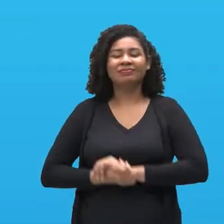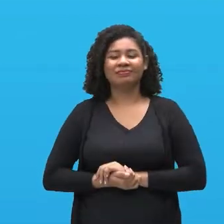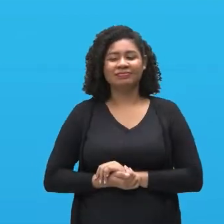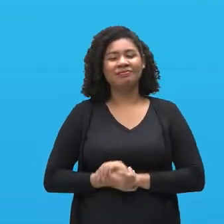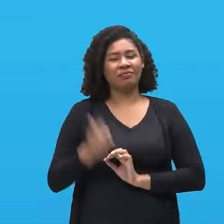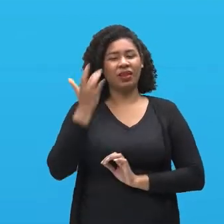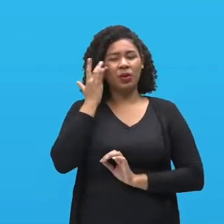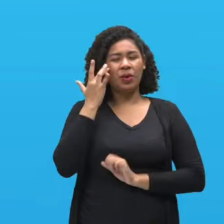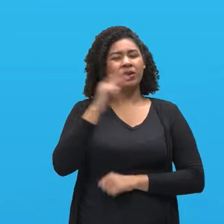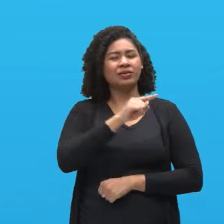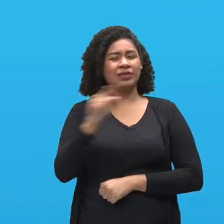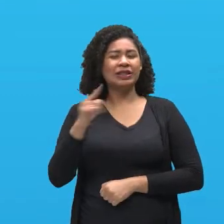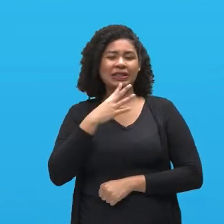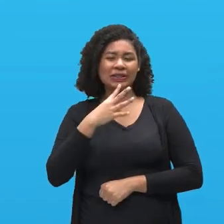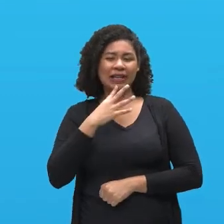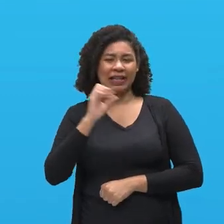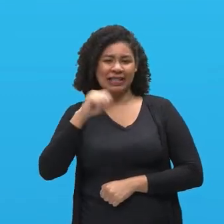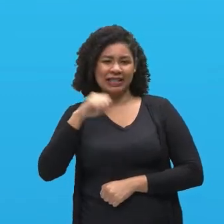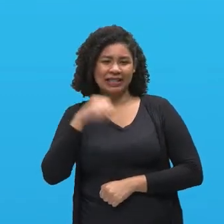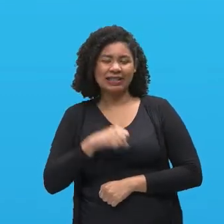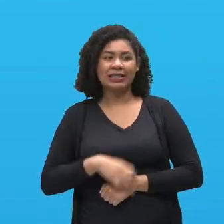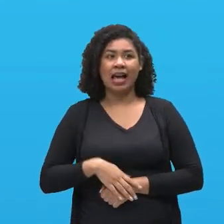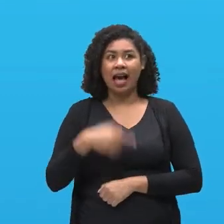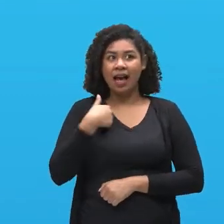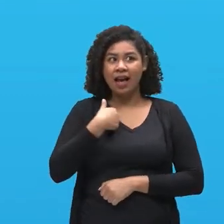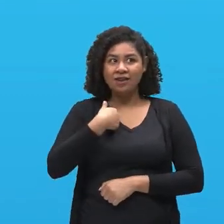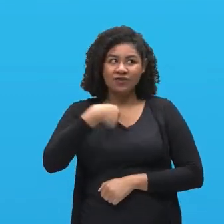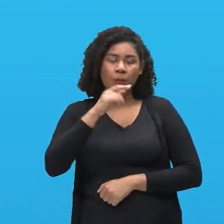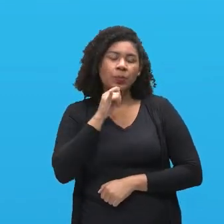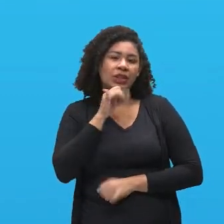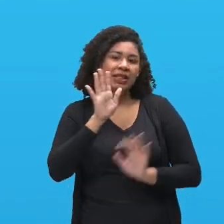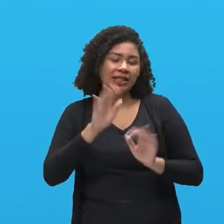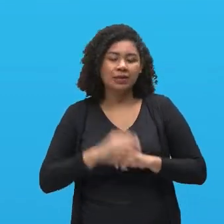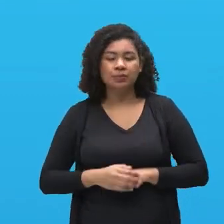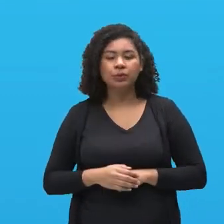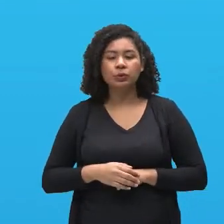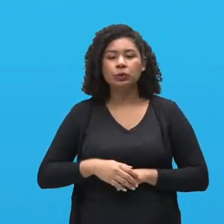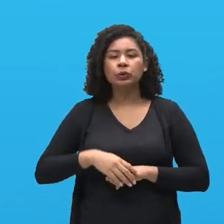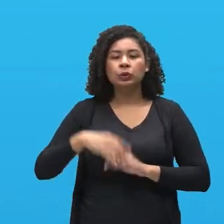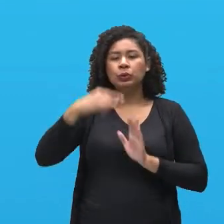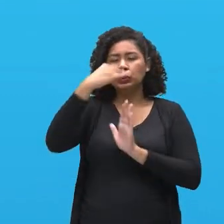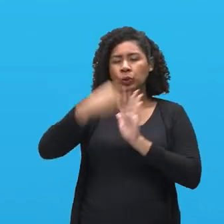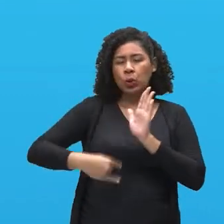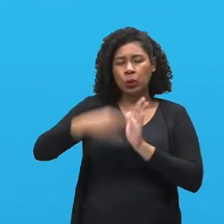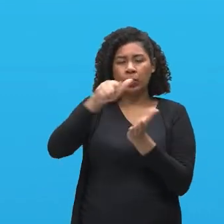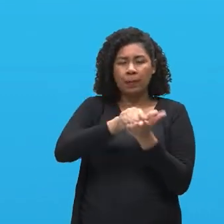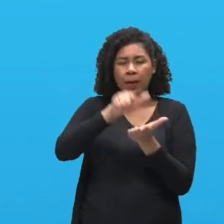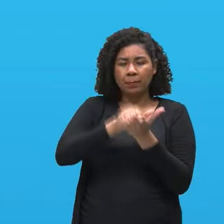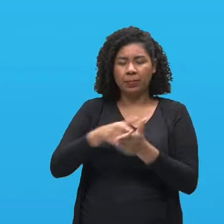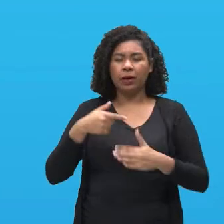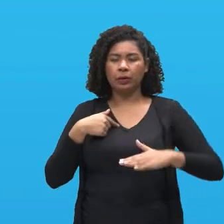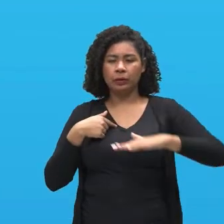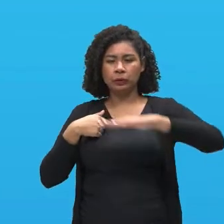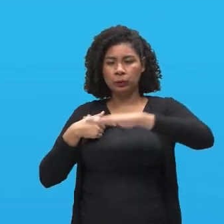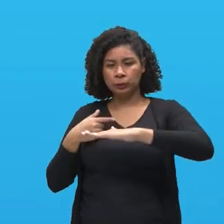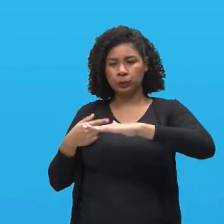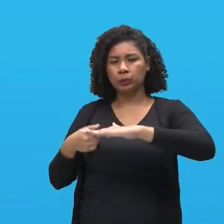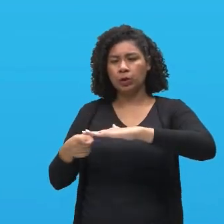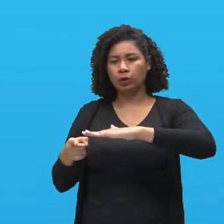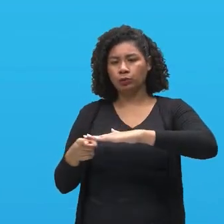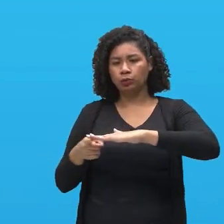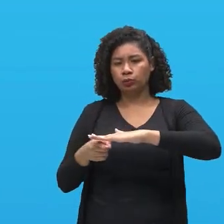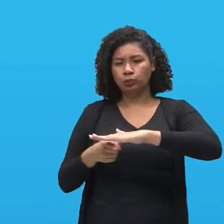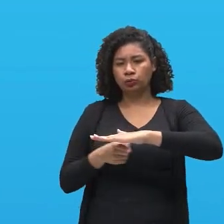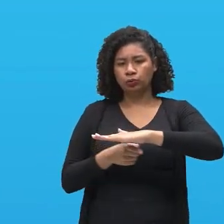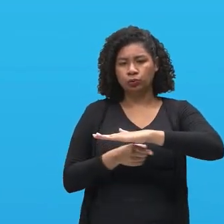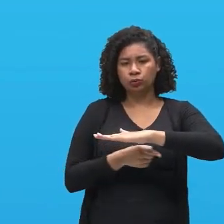creio que vocês já ouviram se alguém falando, vou escanear o documento. É quando a gente coloca o documento na impressora e aquela luz vai